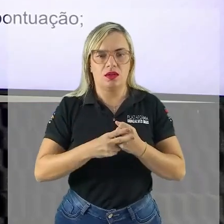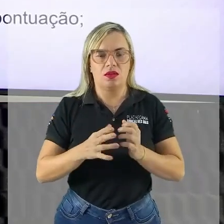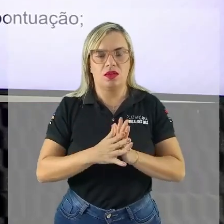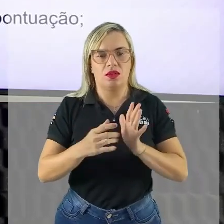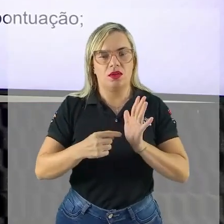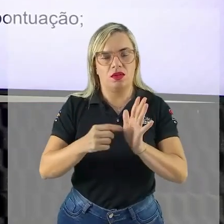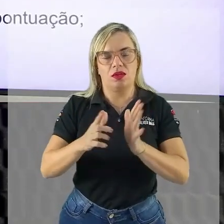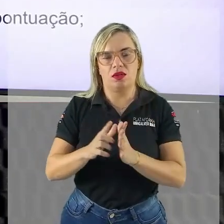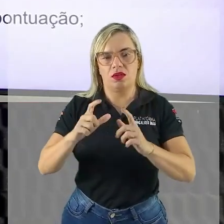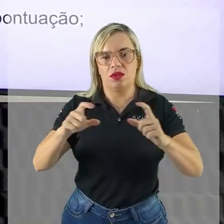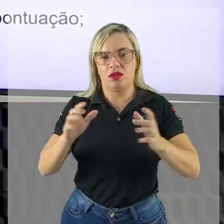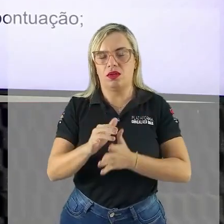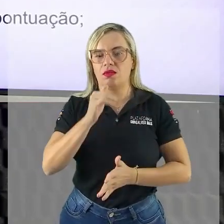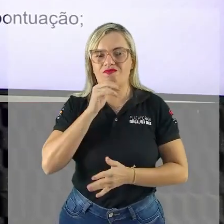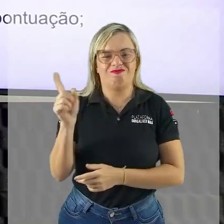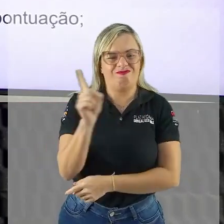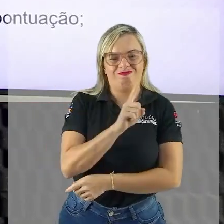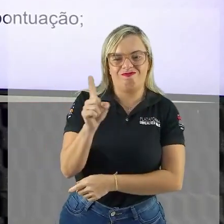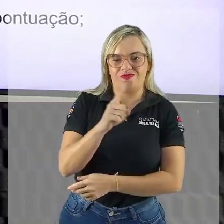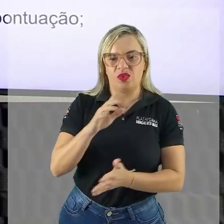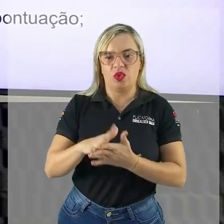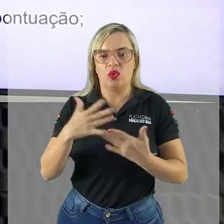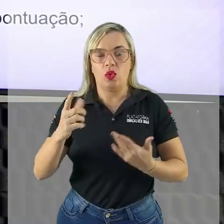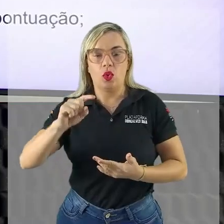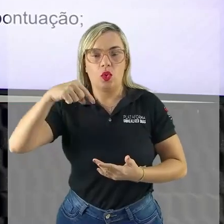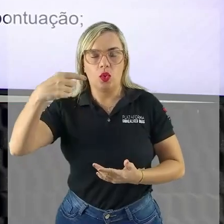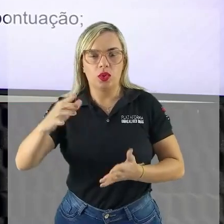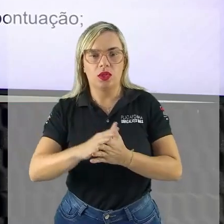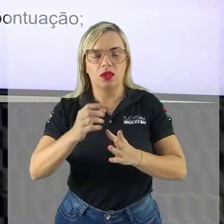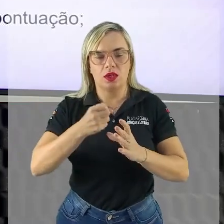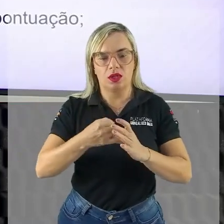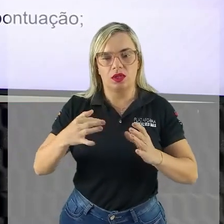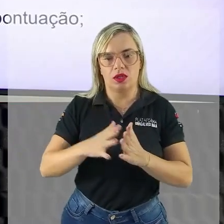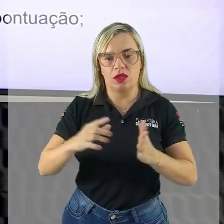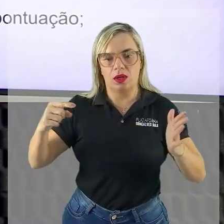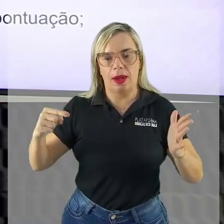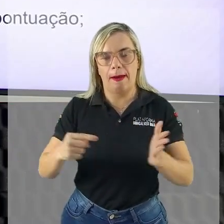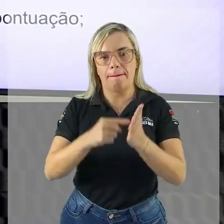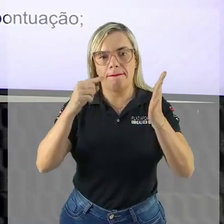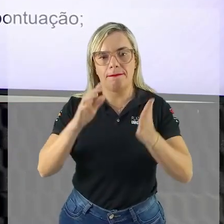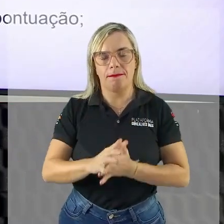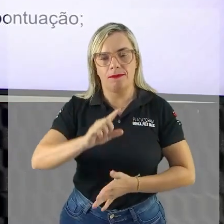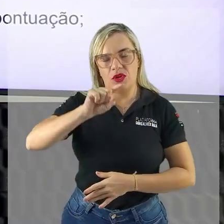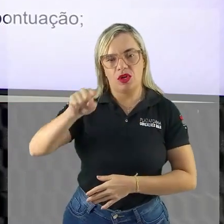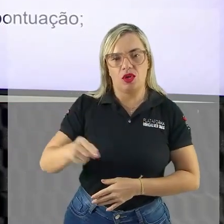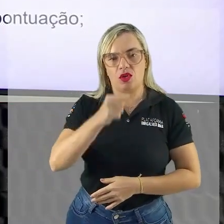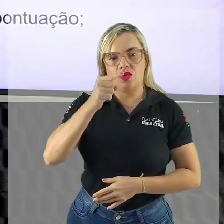Beleza? Outro ponto é a questão da pontuação. Uma vírgula mal colocada,